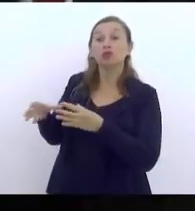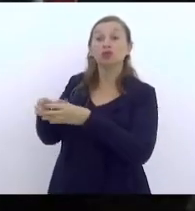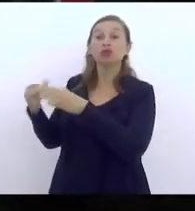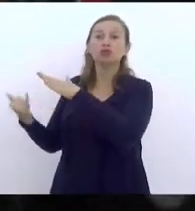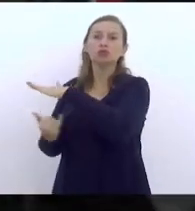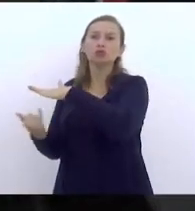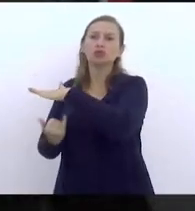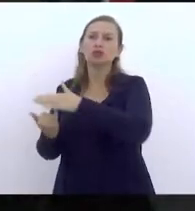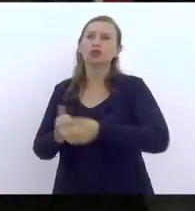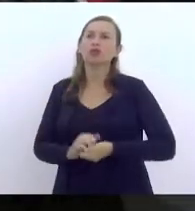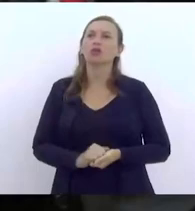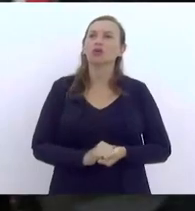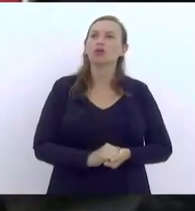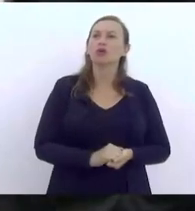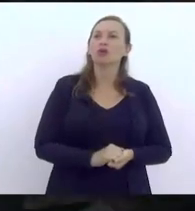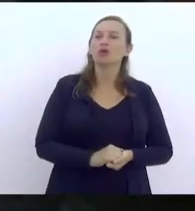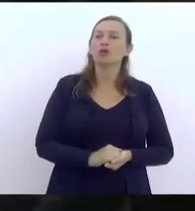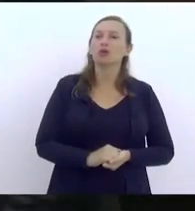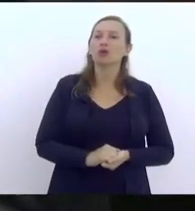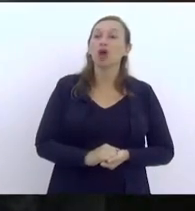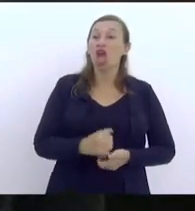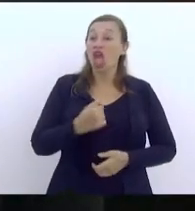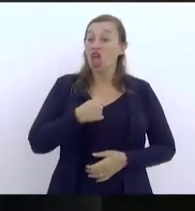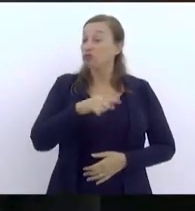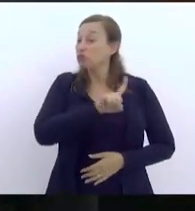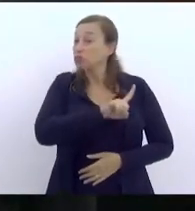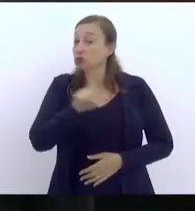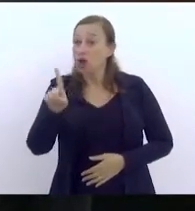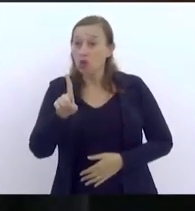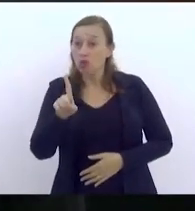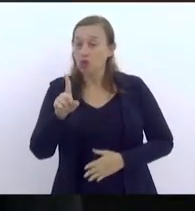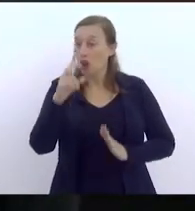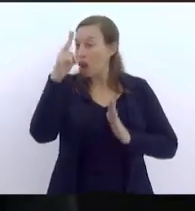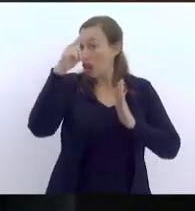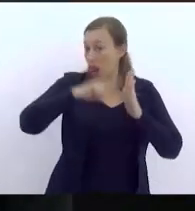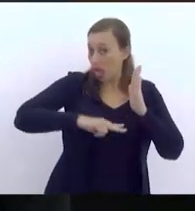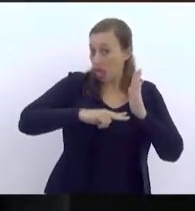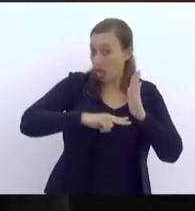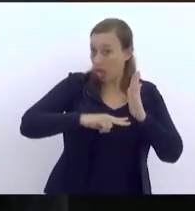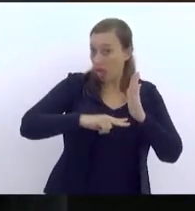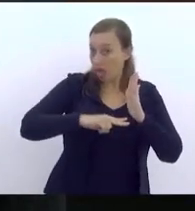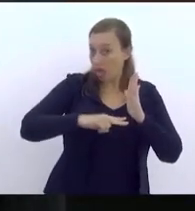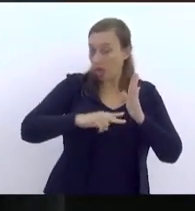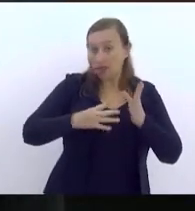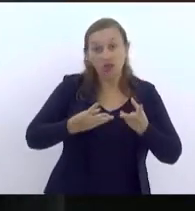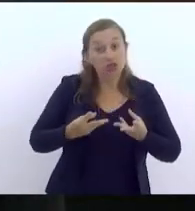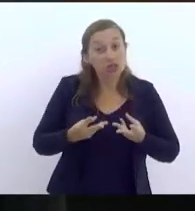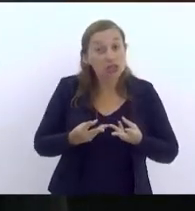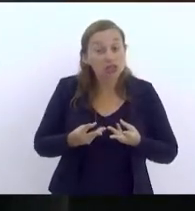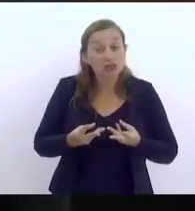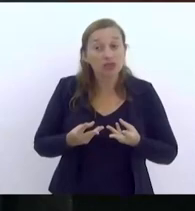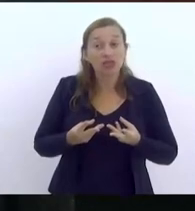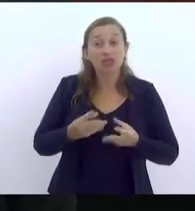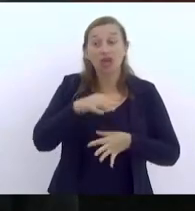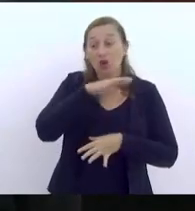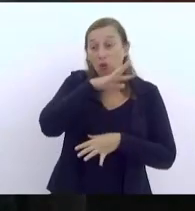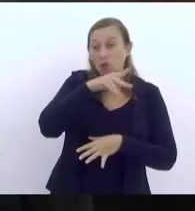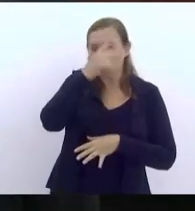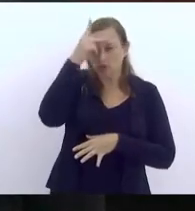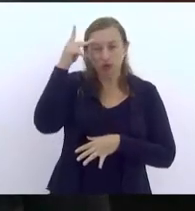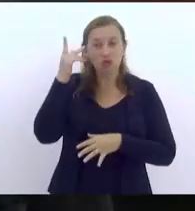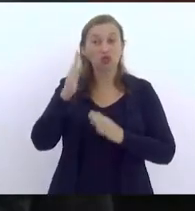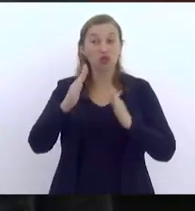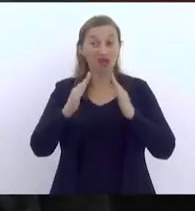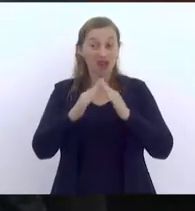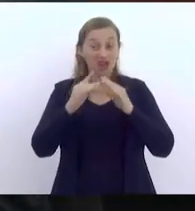instituição. Eu não vou ler para não ser indelicado com as pessoas que estão em